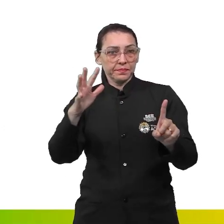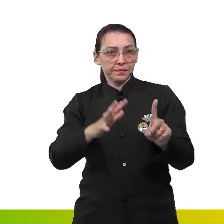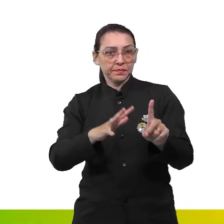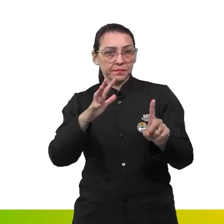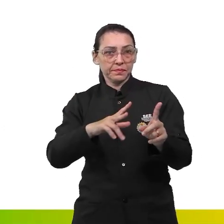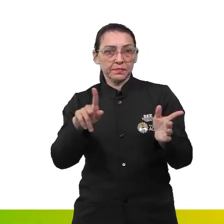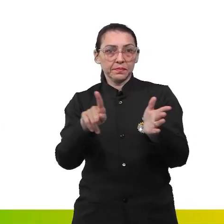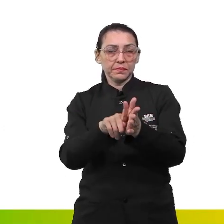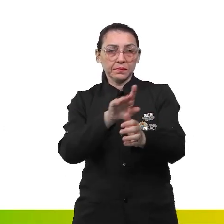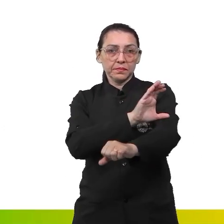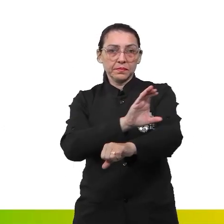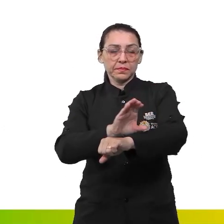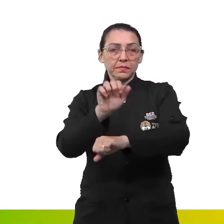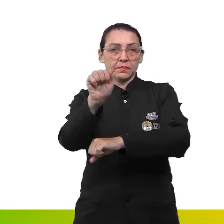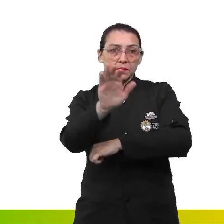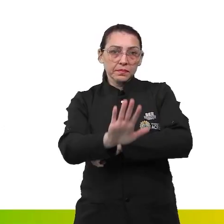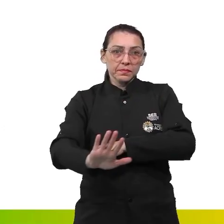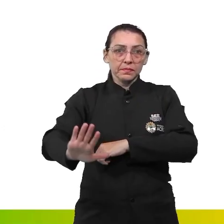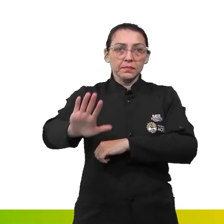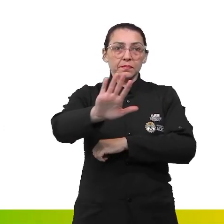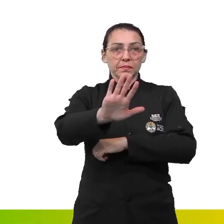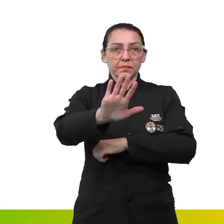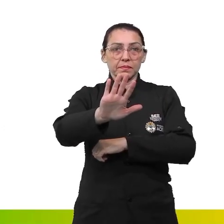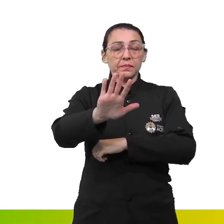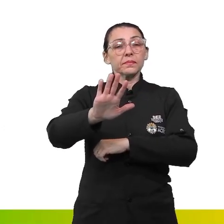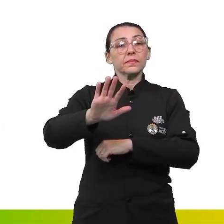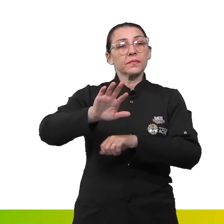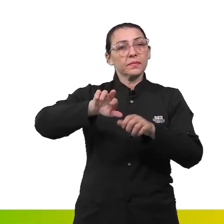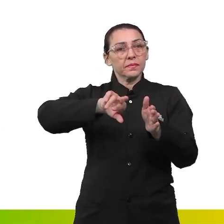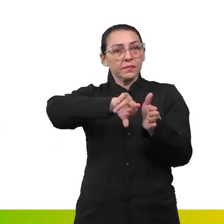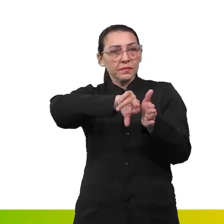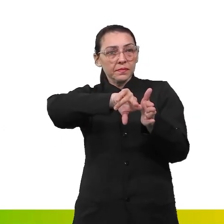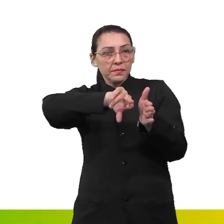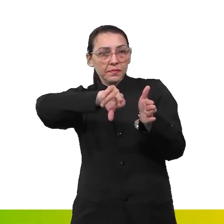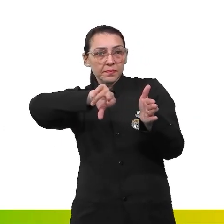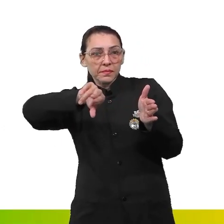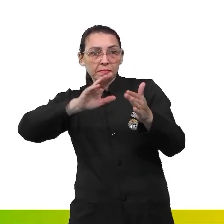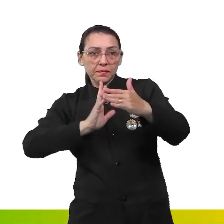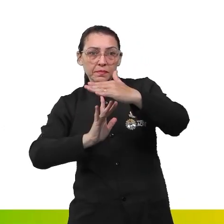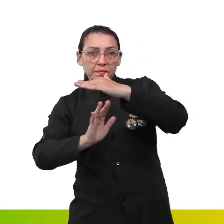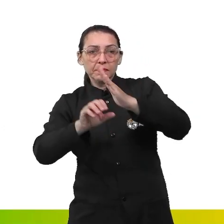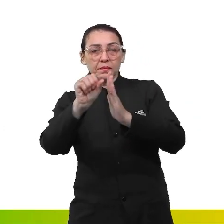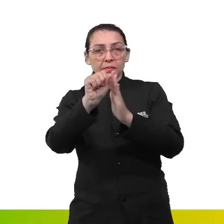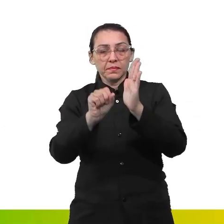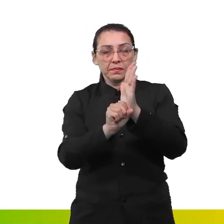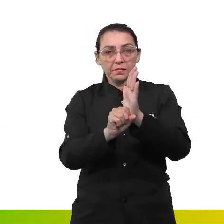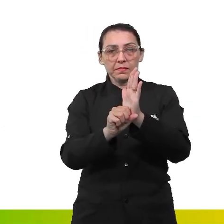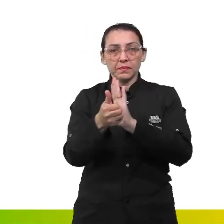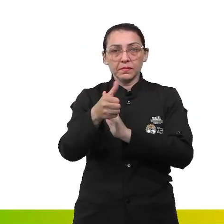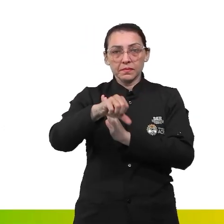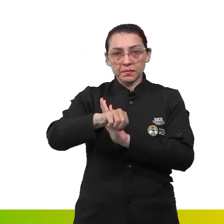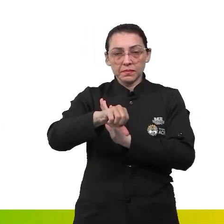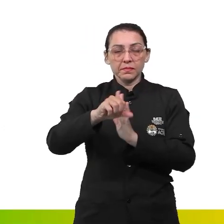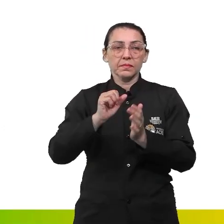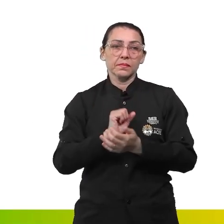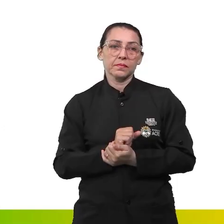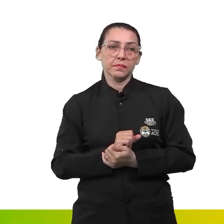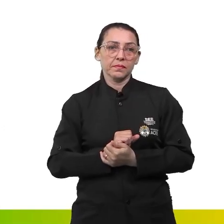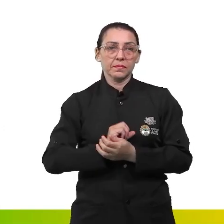influência predominante da cultura asiática, em razão das intensas imigrações do século